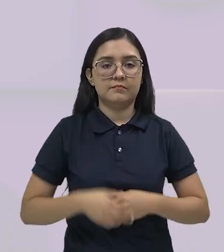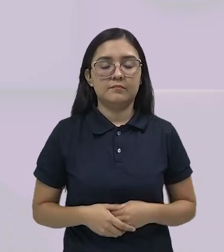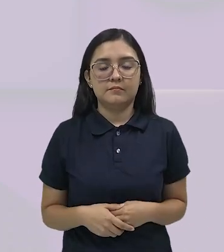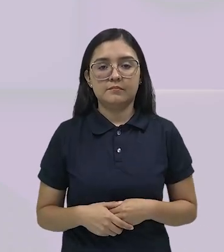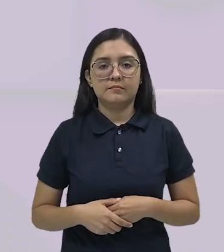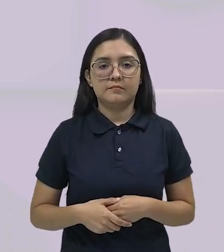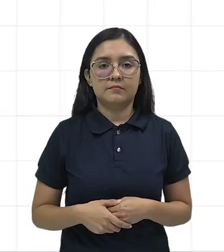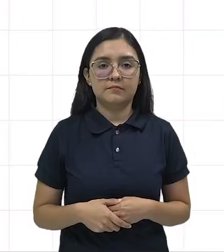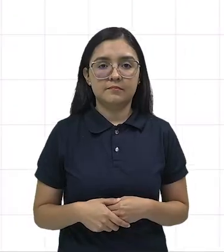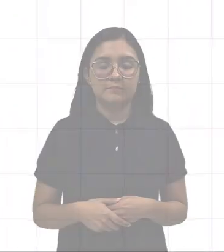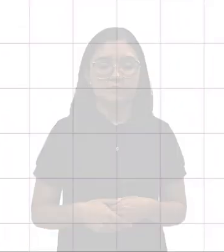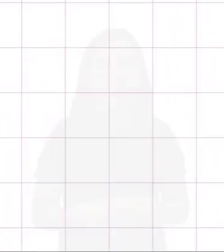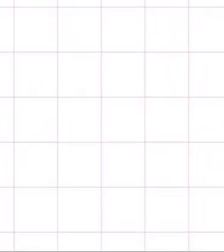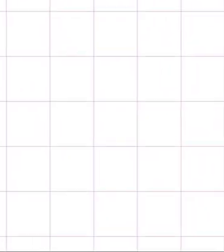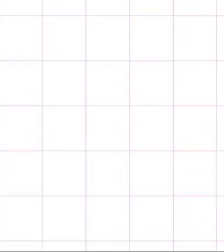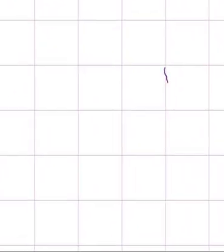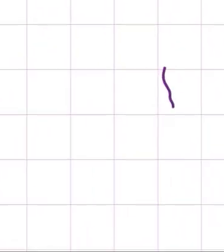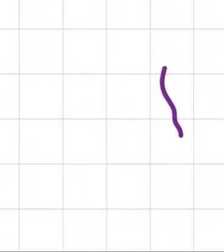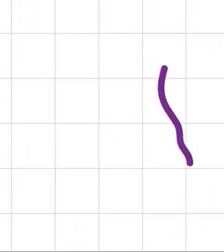aula.